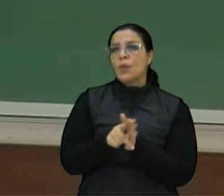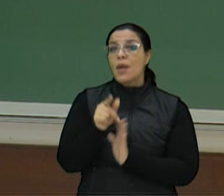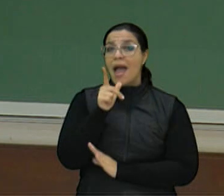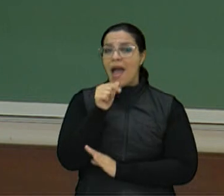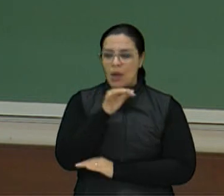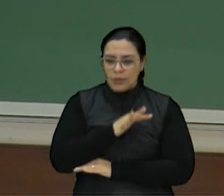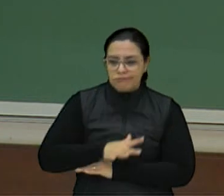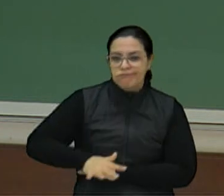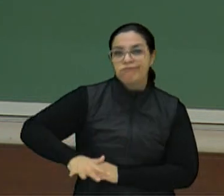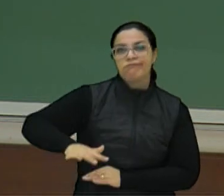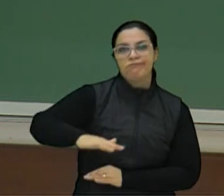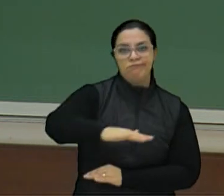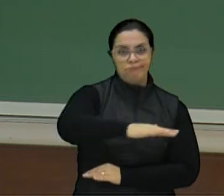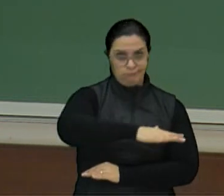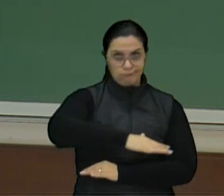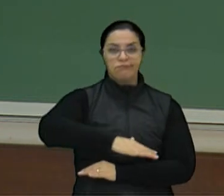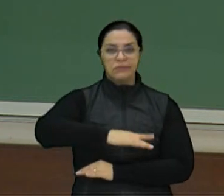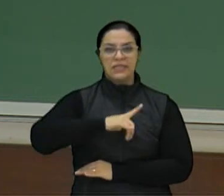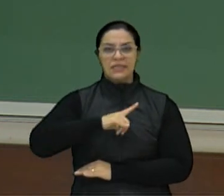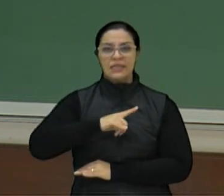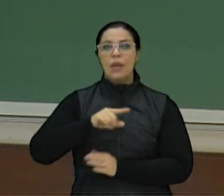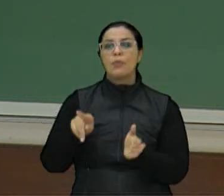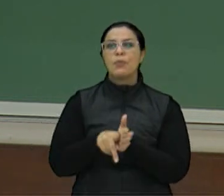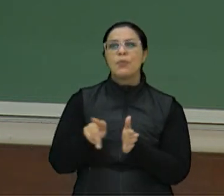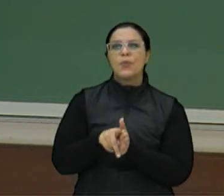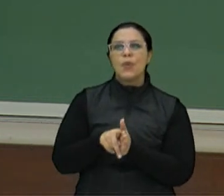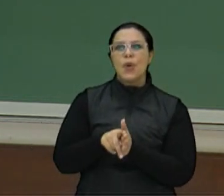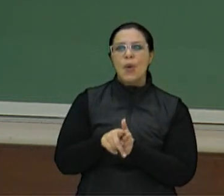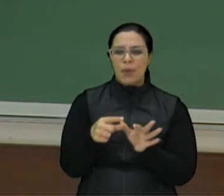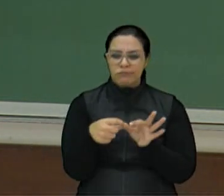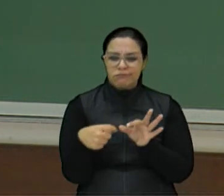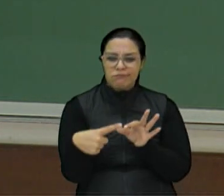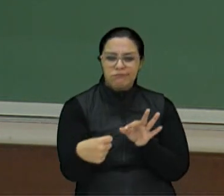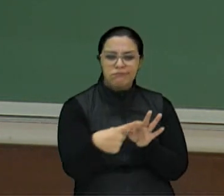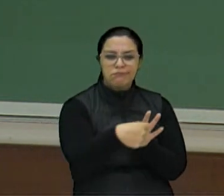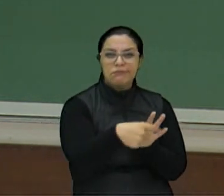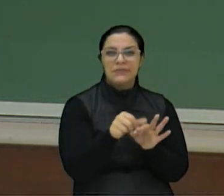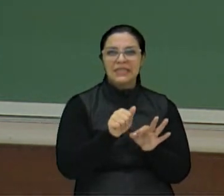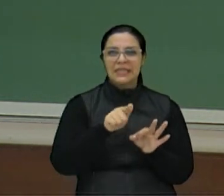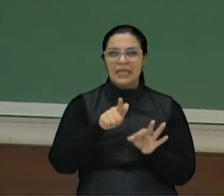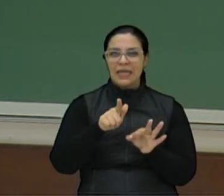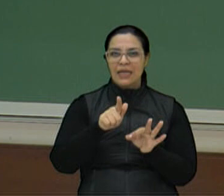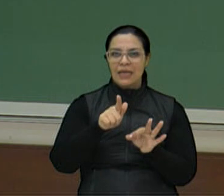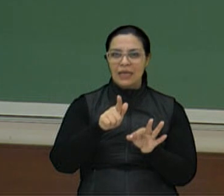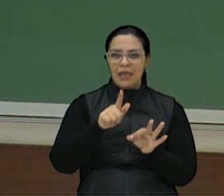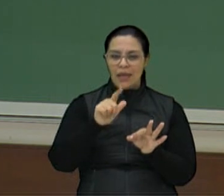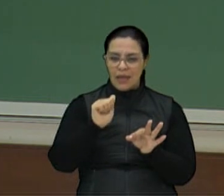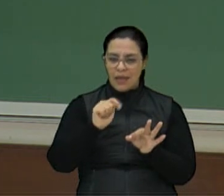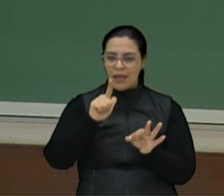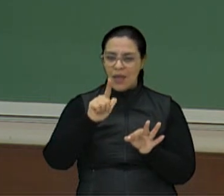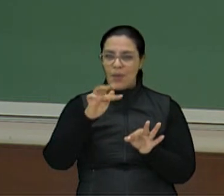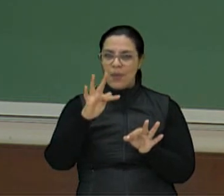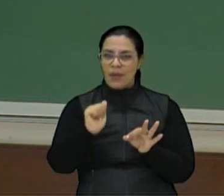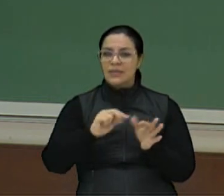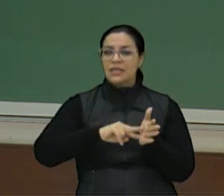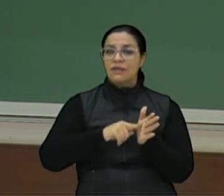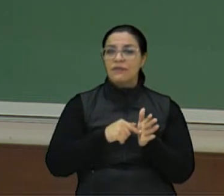por exemplo, quando tem muitas algas que acabam retirando o oxigênio da água e matando toda a biota